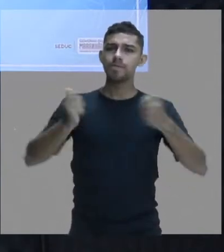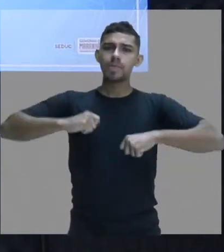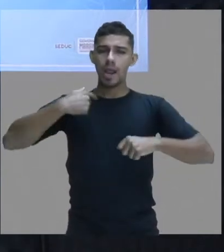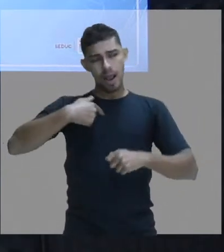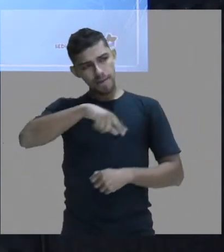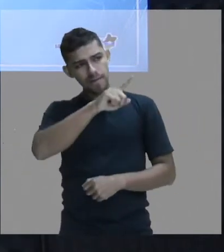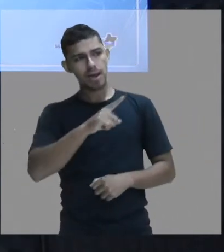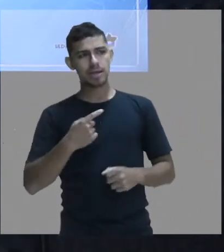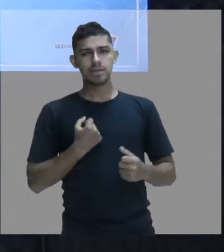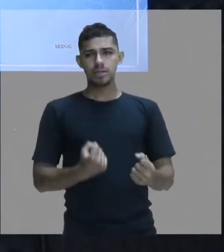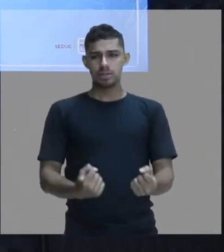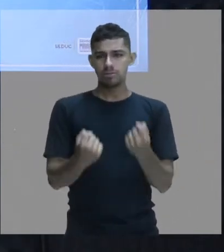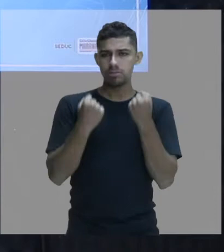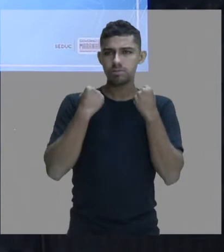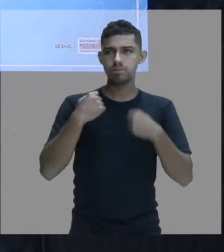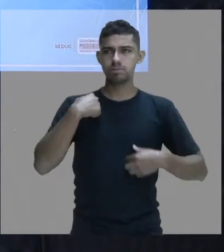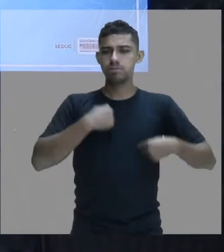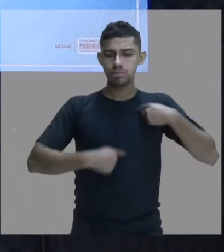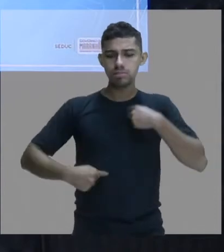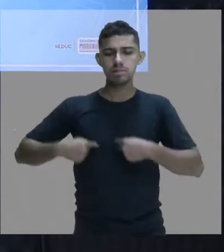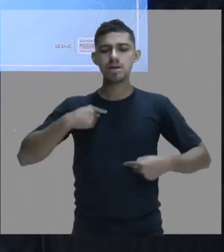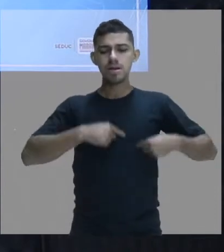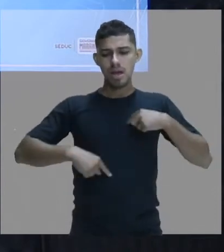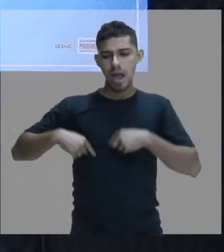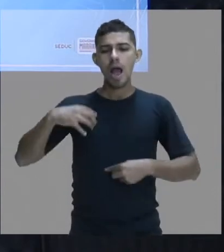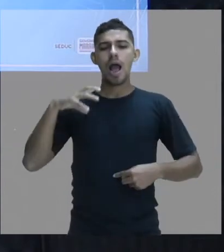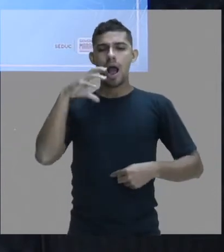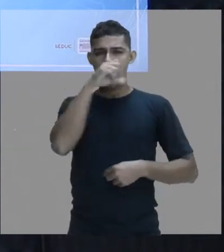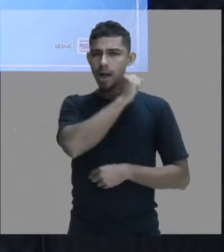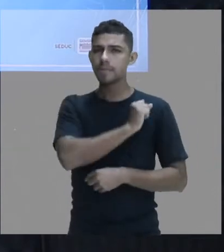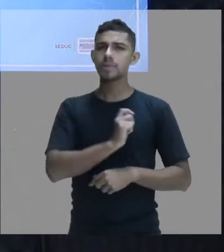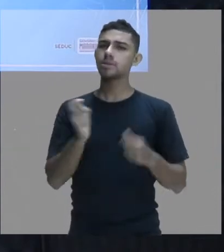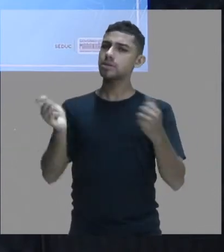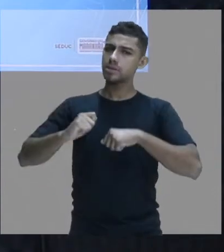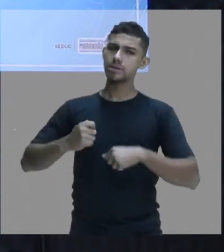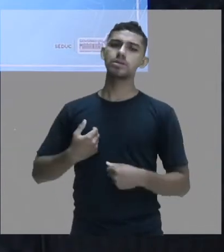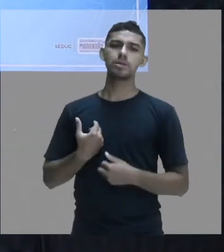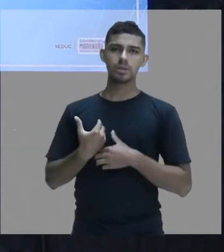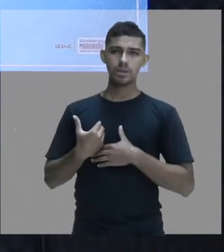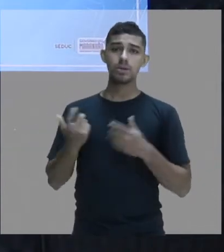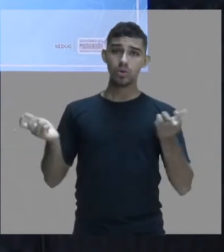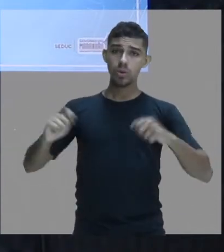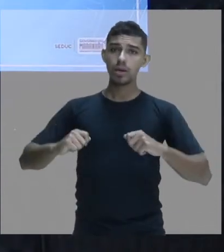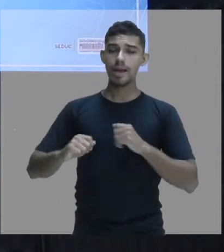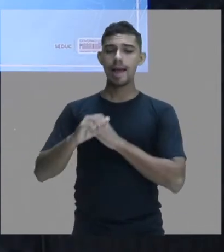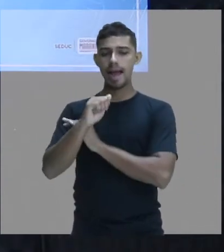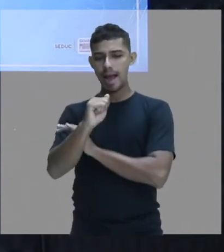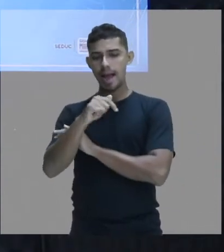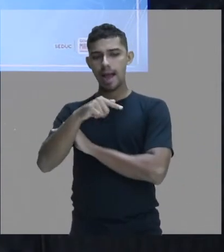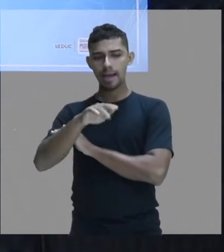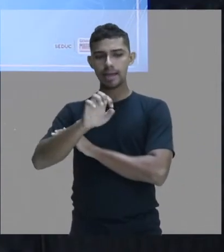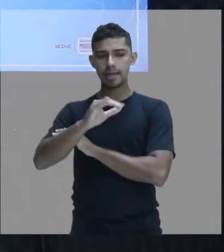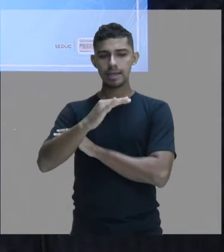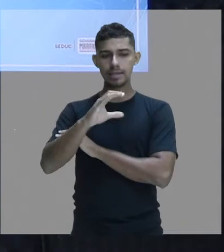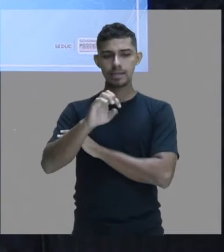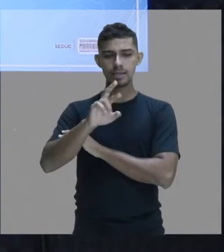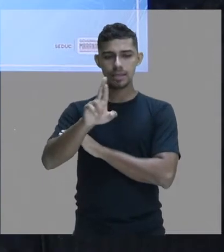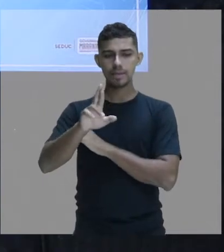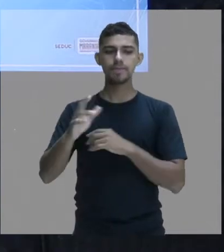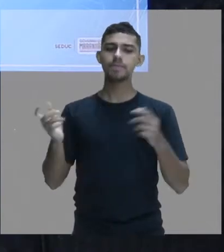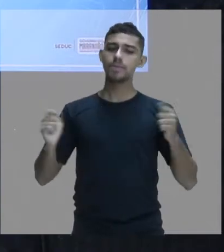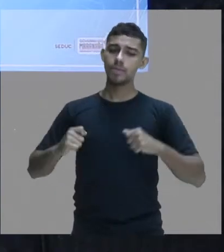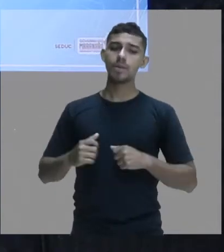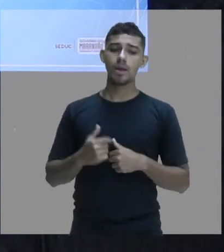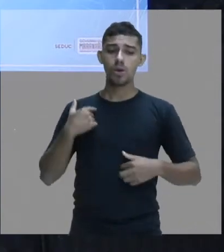atividade física, de exercício físico, a circulação ela fica mais acelerada, então esse sangue ele acaba aqui por aquecer.